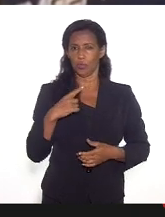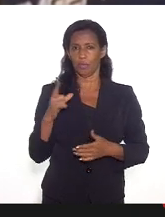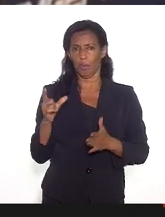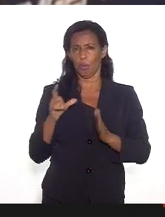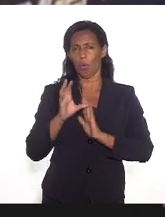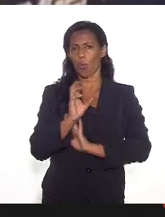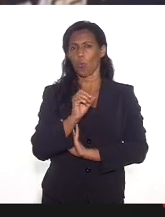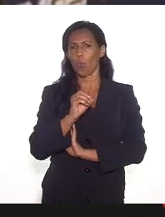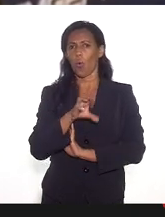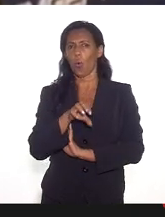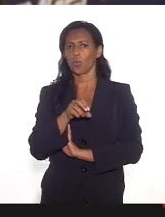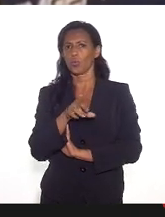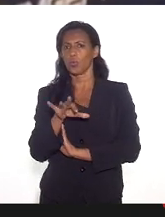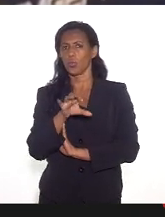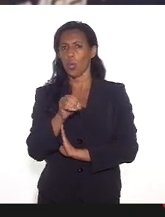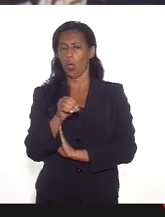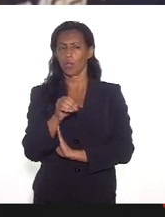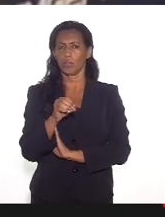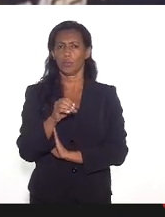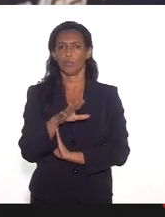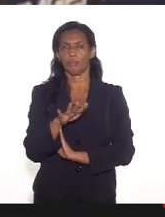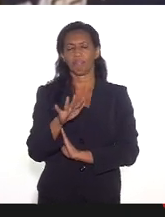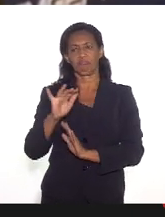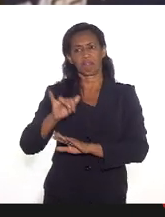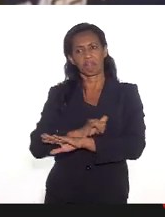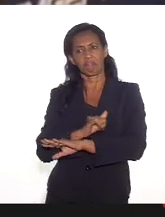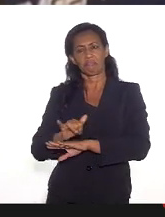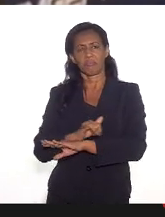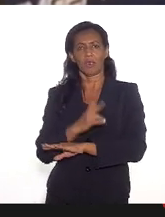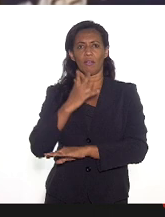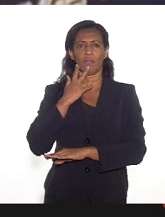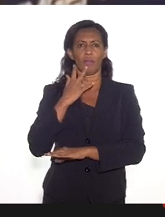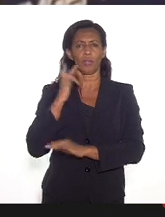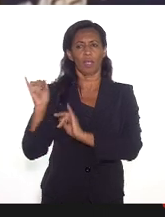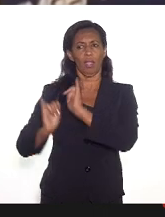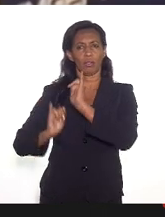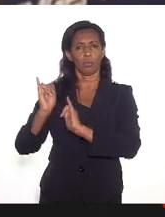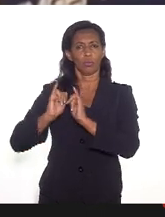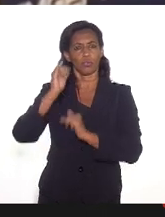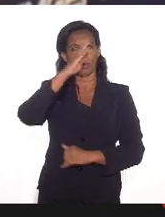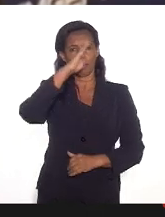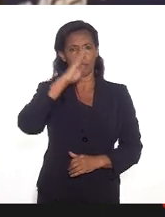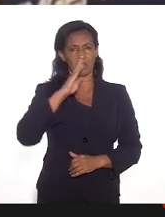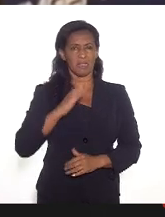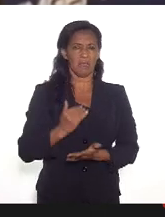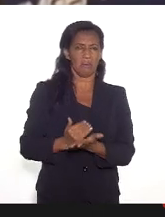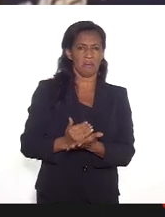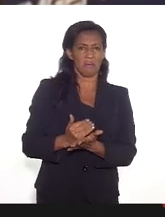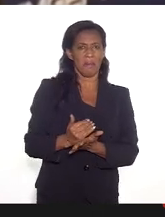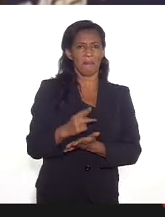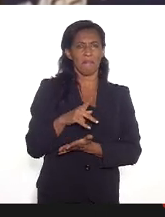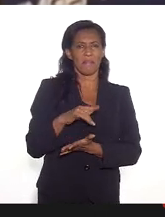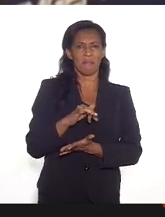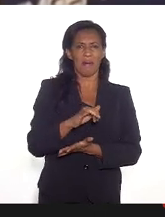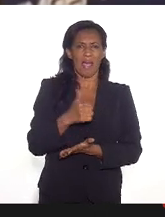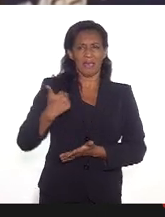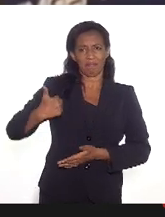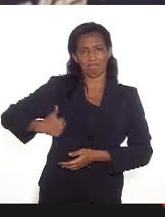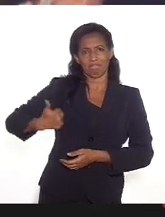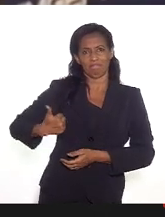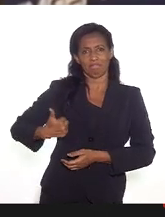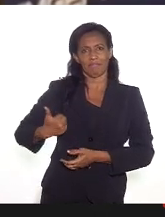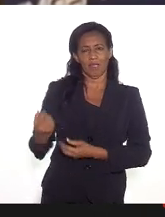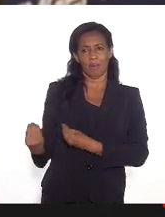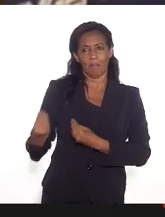consórcio, que o consórcio, em certos aspectos, disse que a indústria brasileira era primária para fornecer equipamentos.